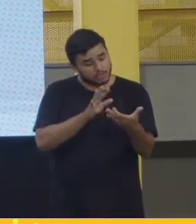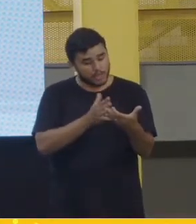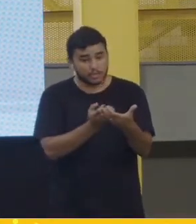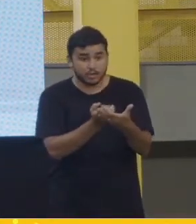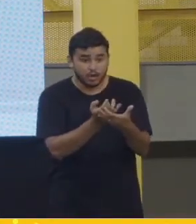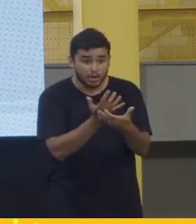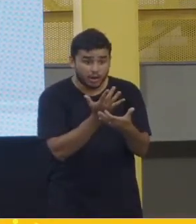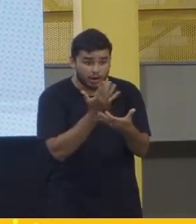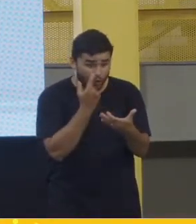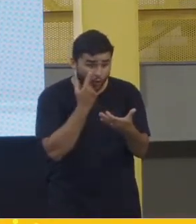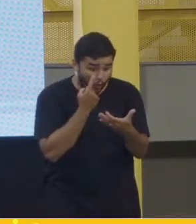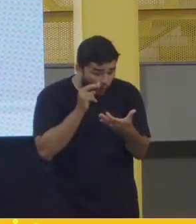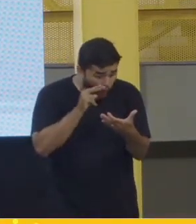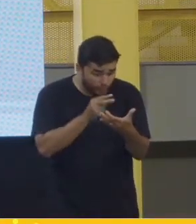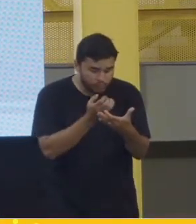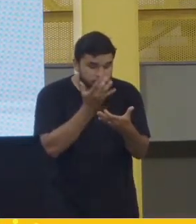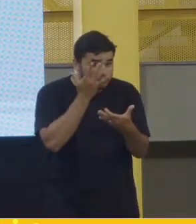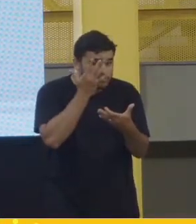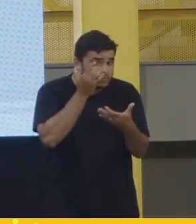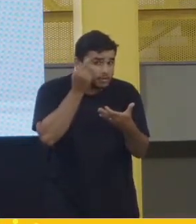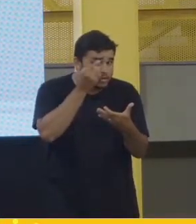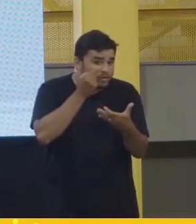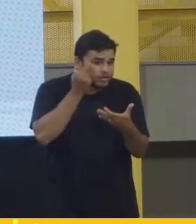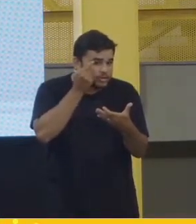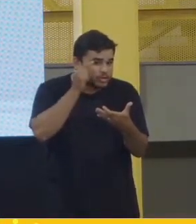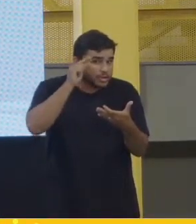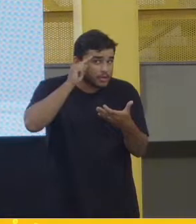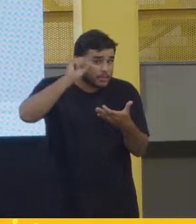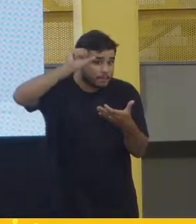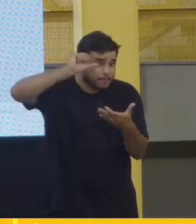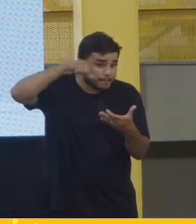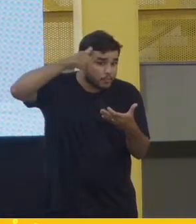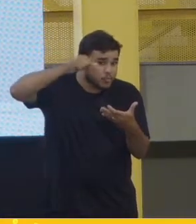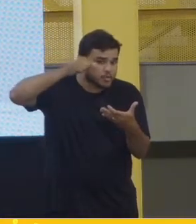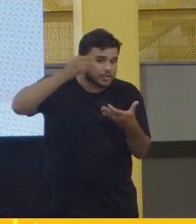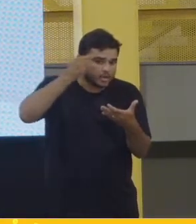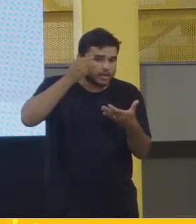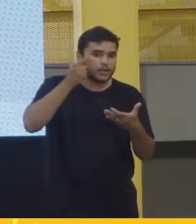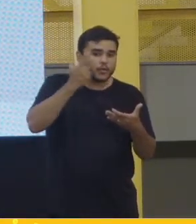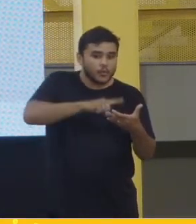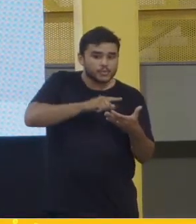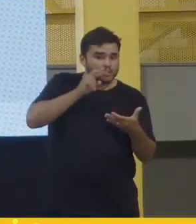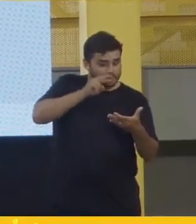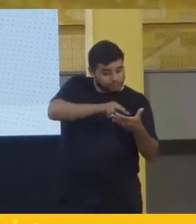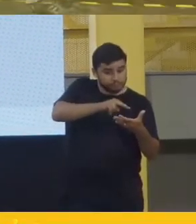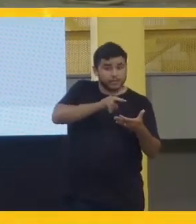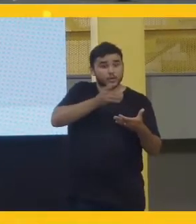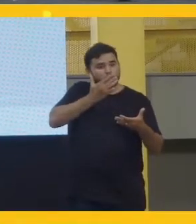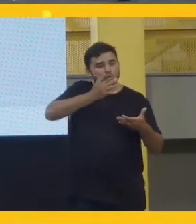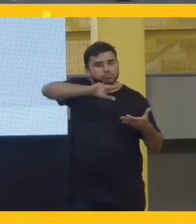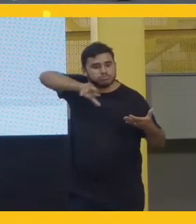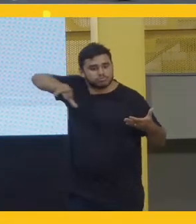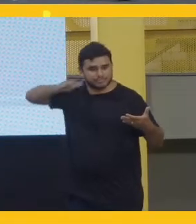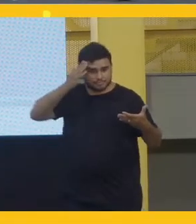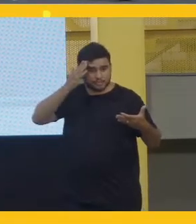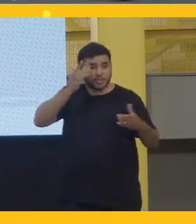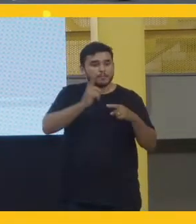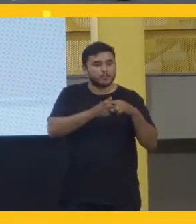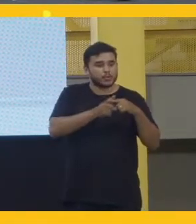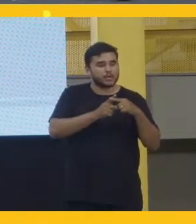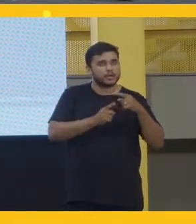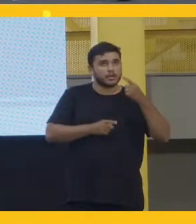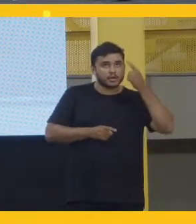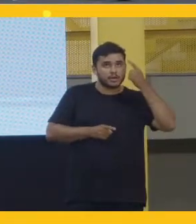aos seus olhos, seu olho acha que está vendo amarelo. Por quê? Porque vai ativar em 100% o vermelho e